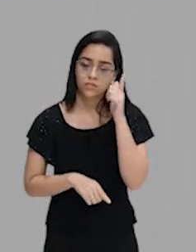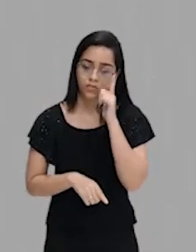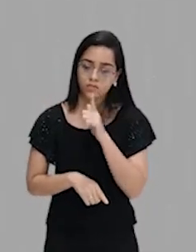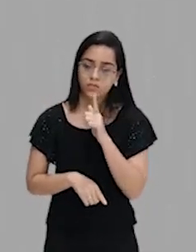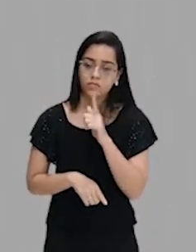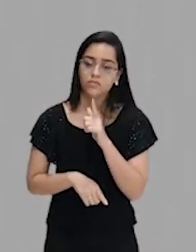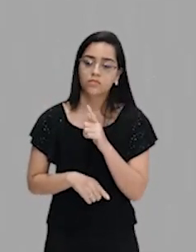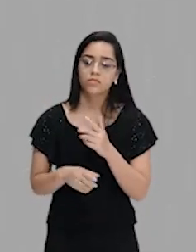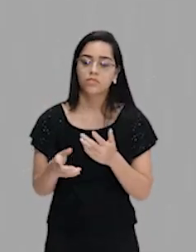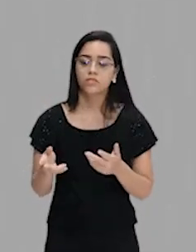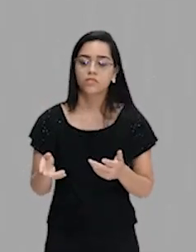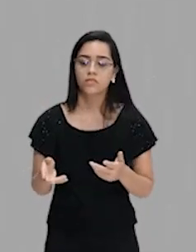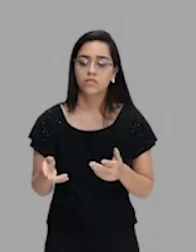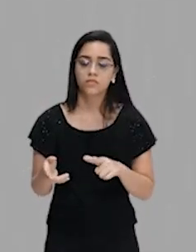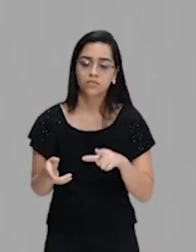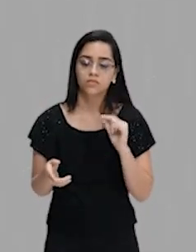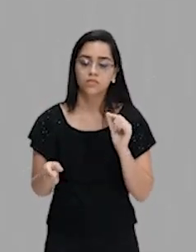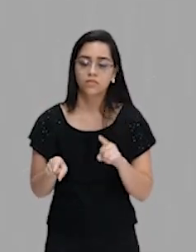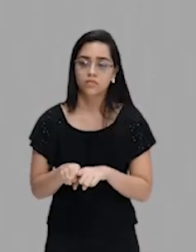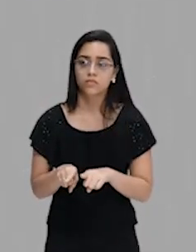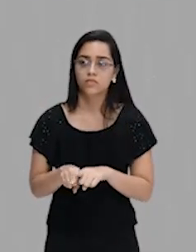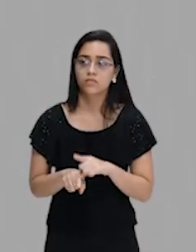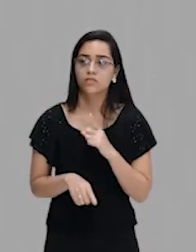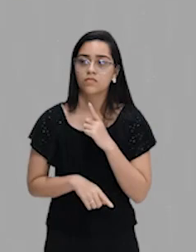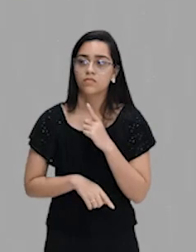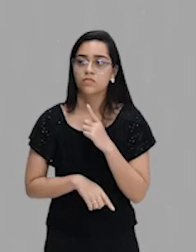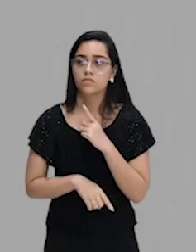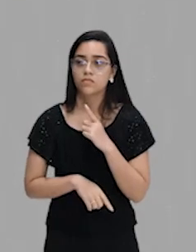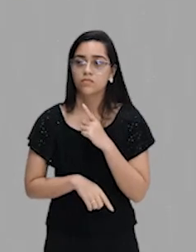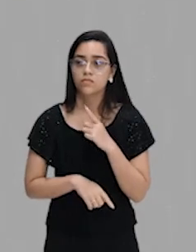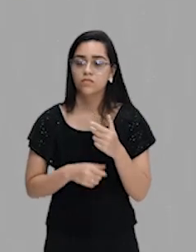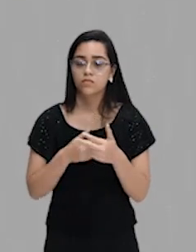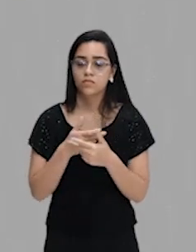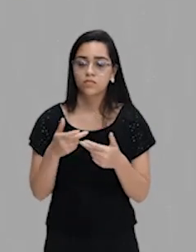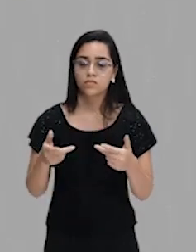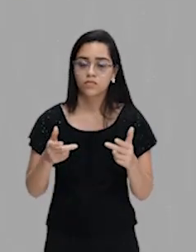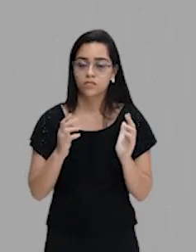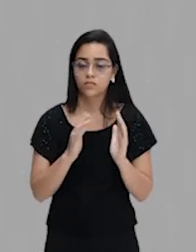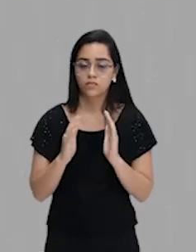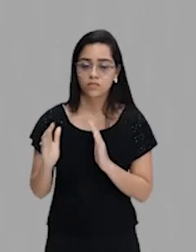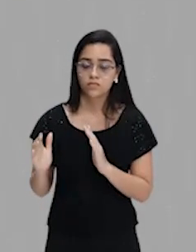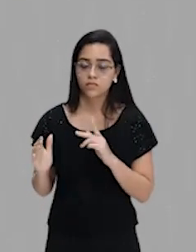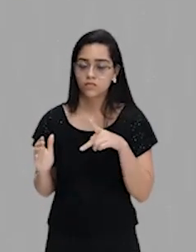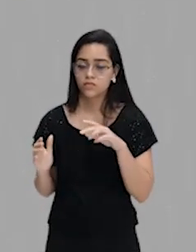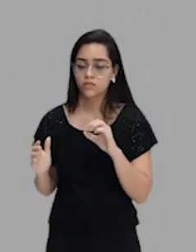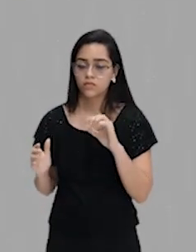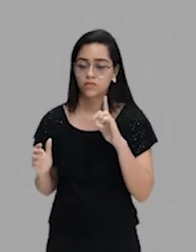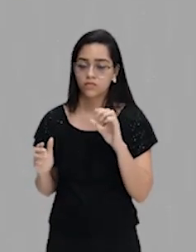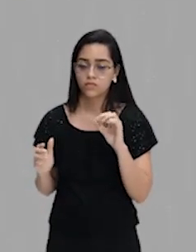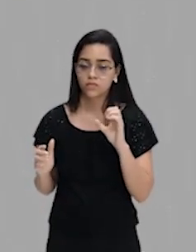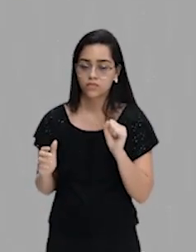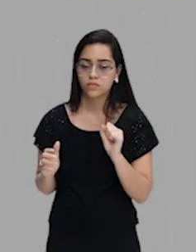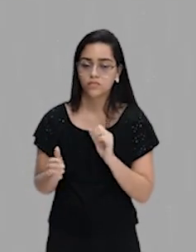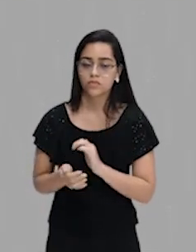definir também através dessas unidades, né, desses polos celestes. Tá,